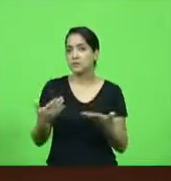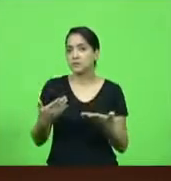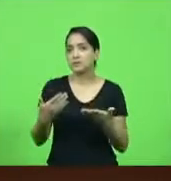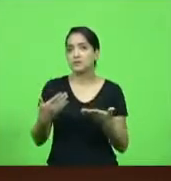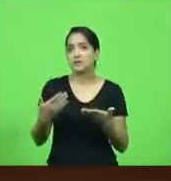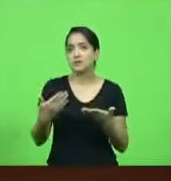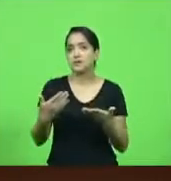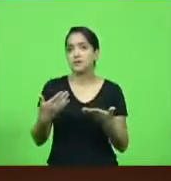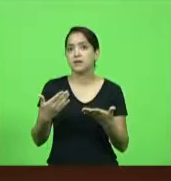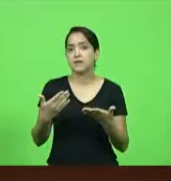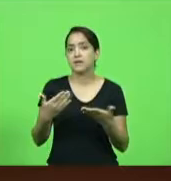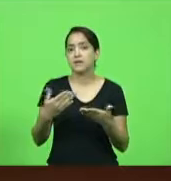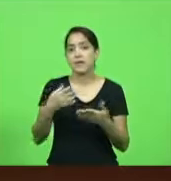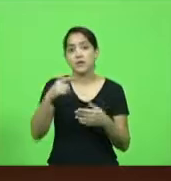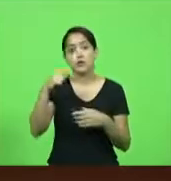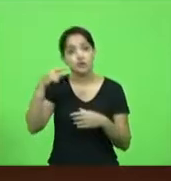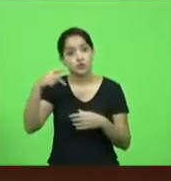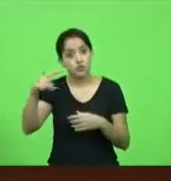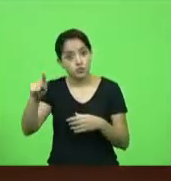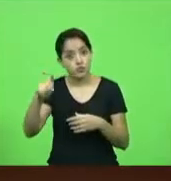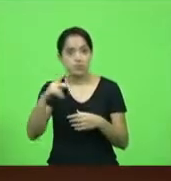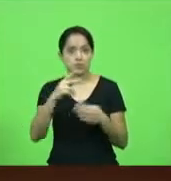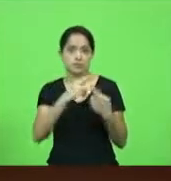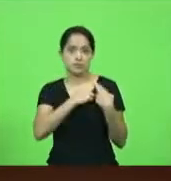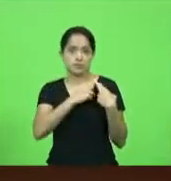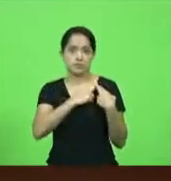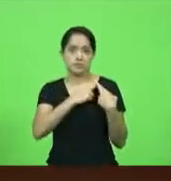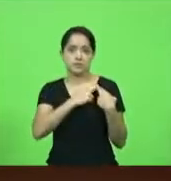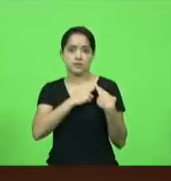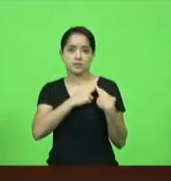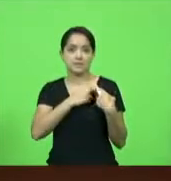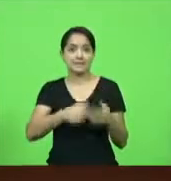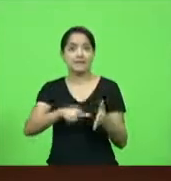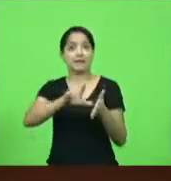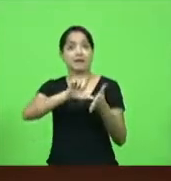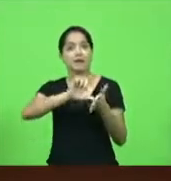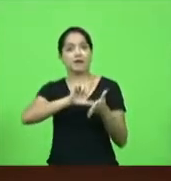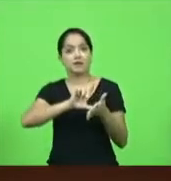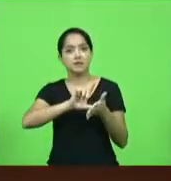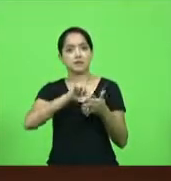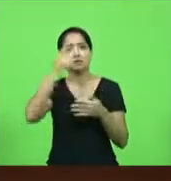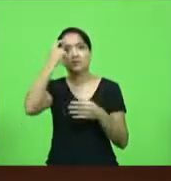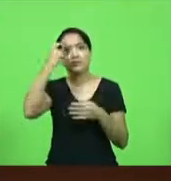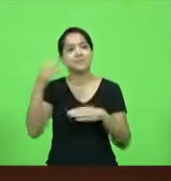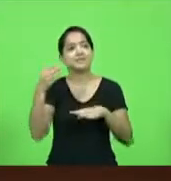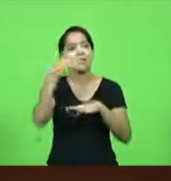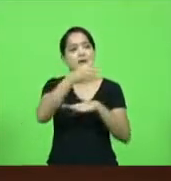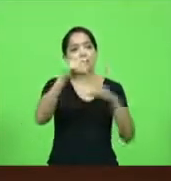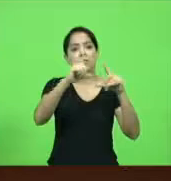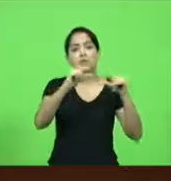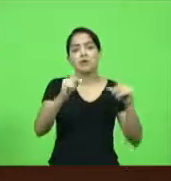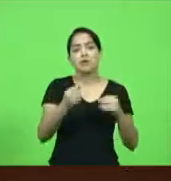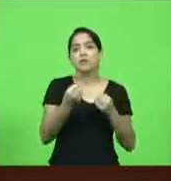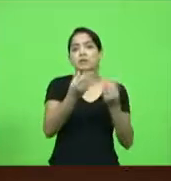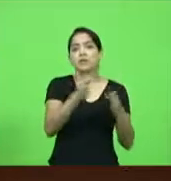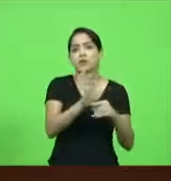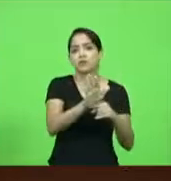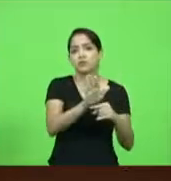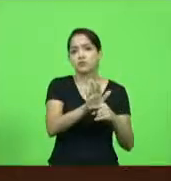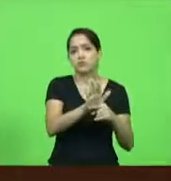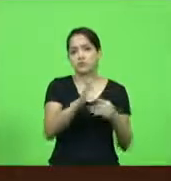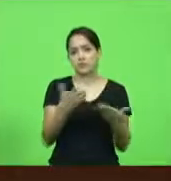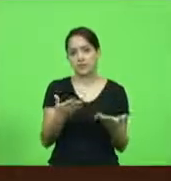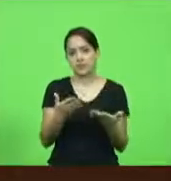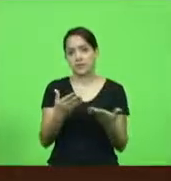das estradas que são de sua responsabilidade, antes de querer fazer e cantar de galo em Brasília, oferecer ajuda do Estado para